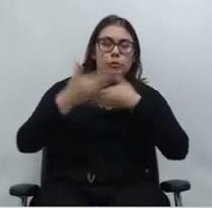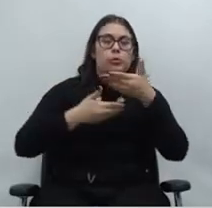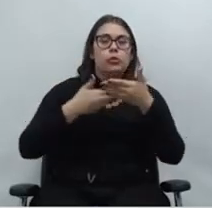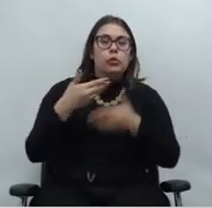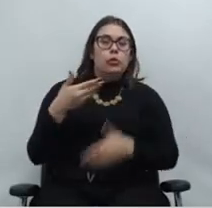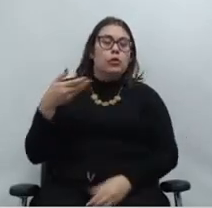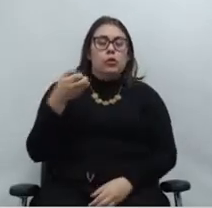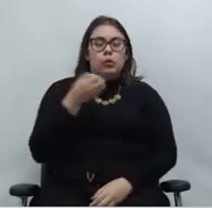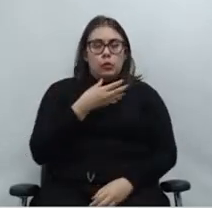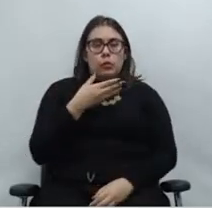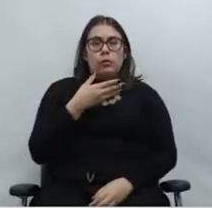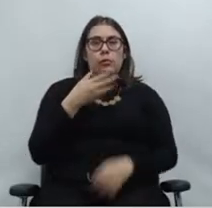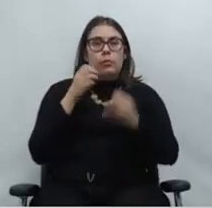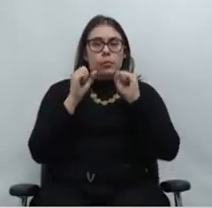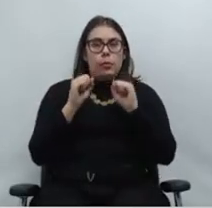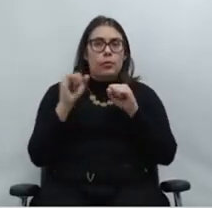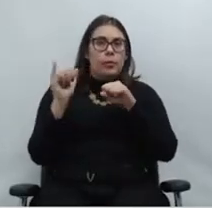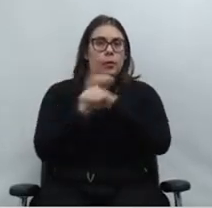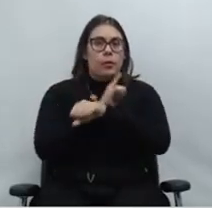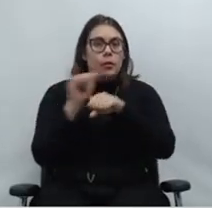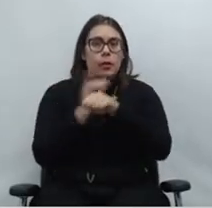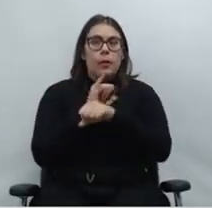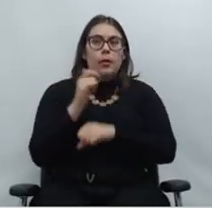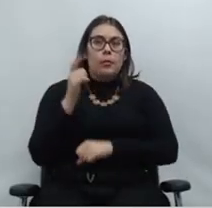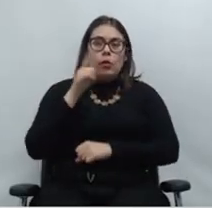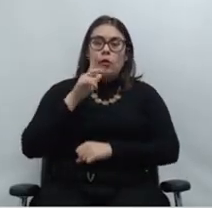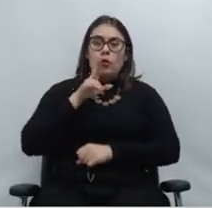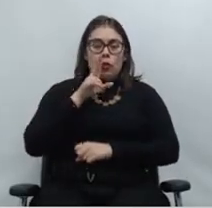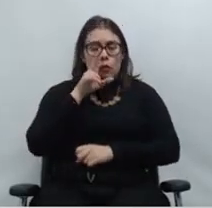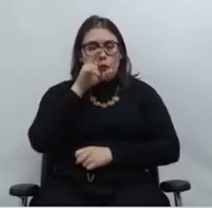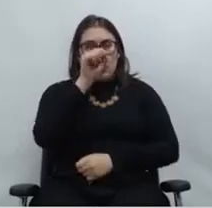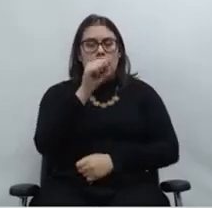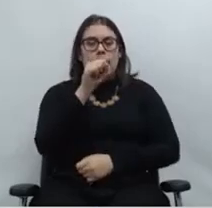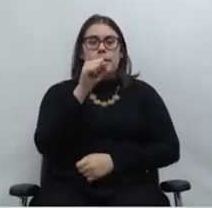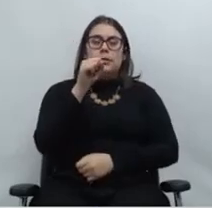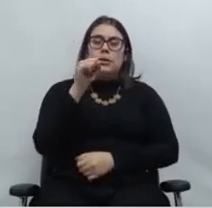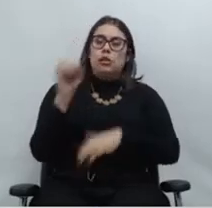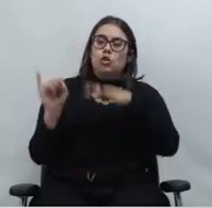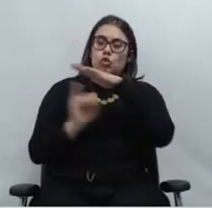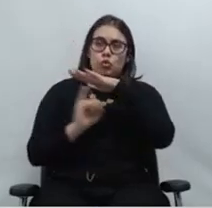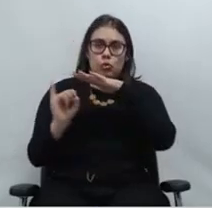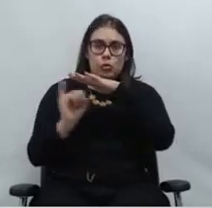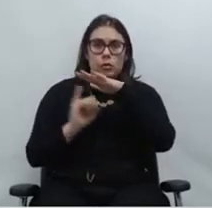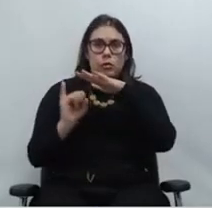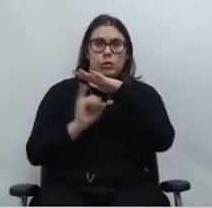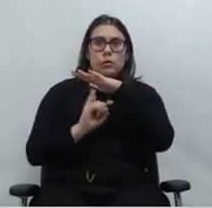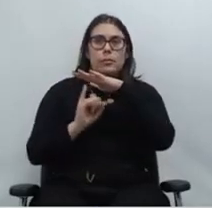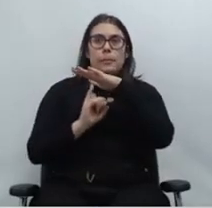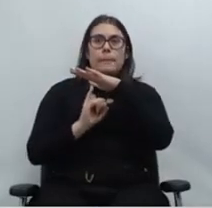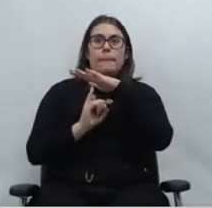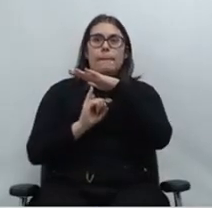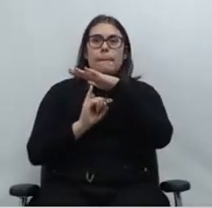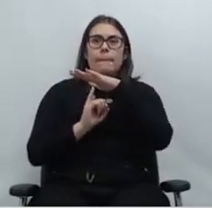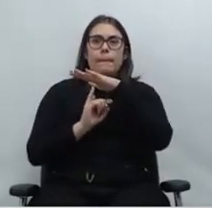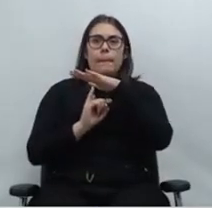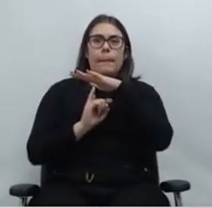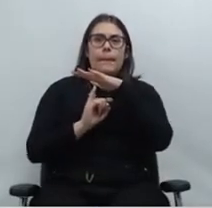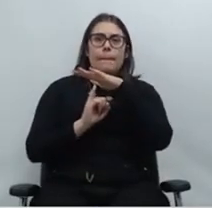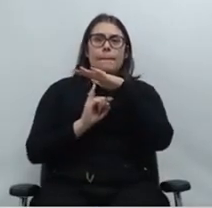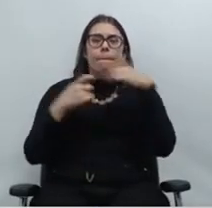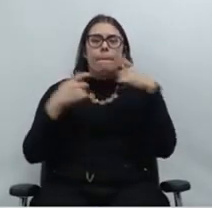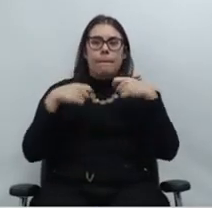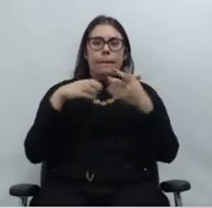âmbito da comunicação é uma estratégia para fortalecer a relação entre a instituição com a população usuária. E cito, dentre as ações possíveis